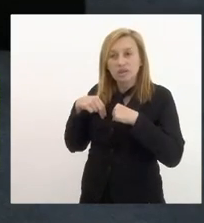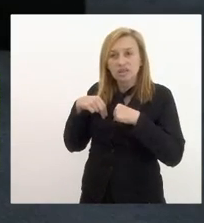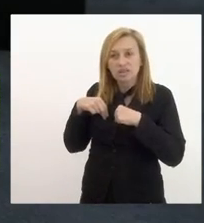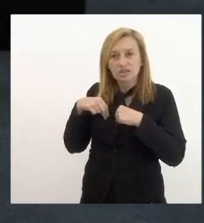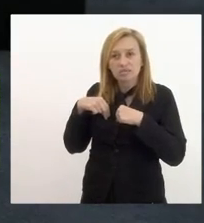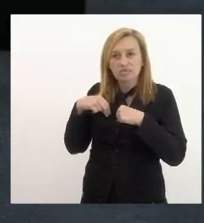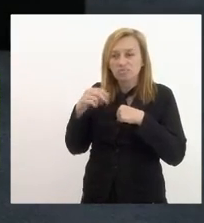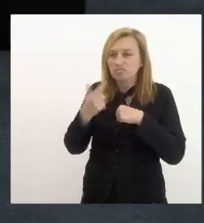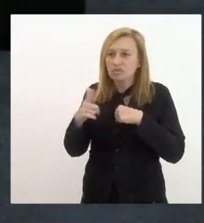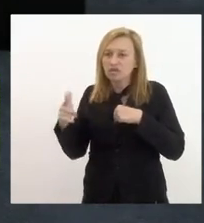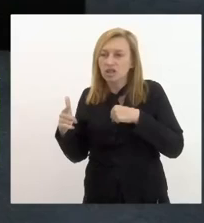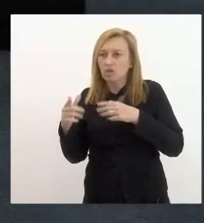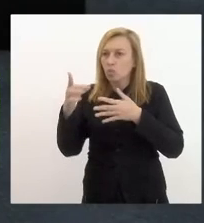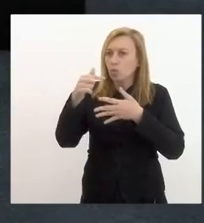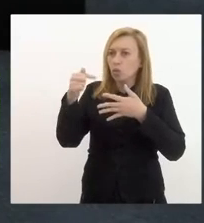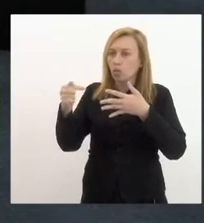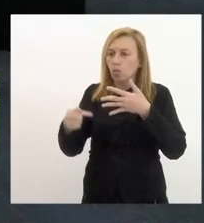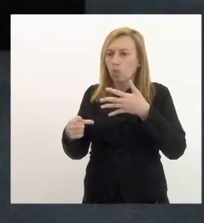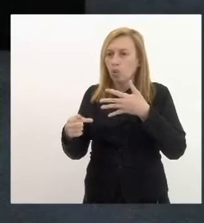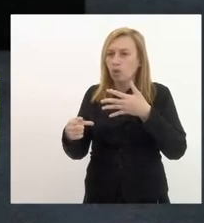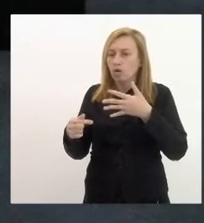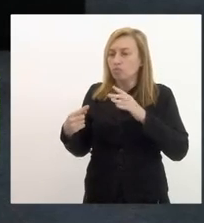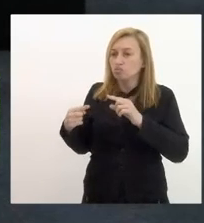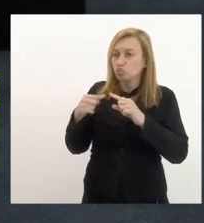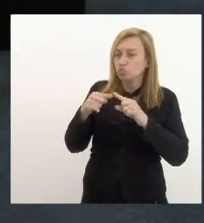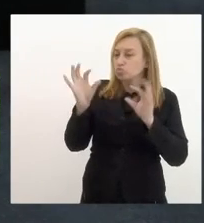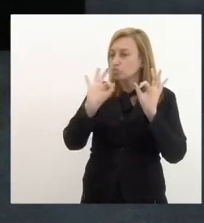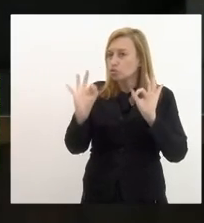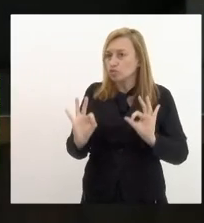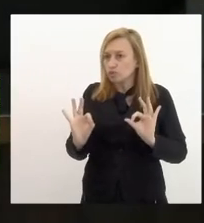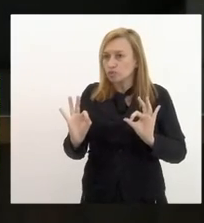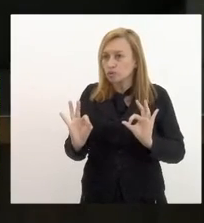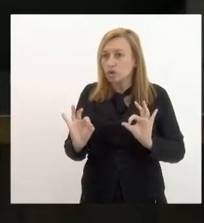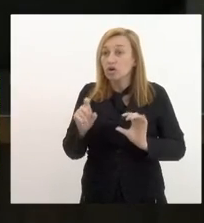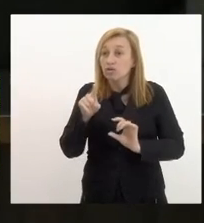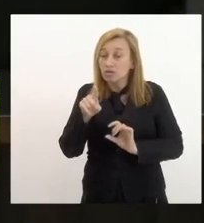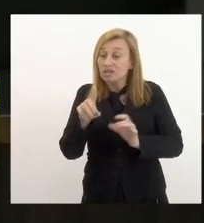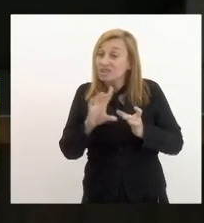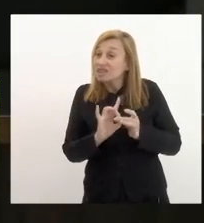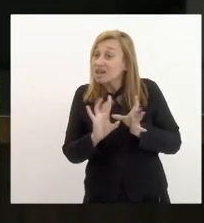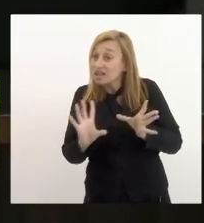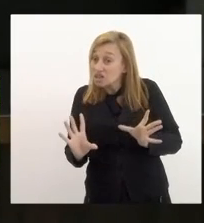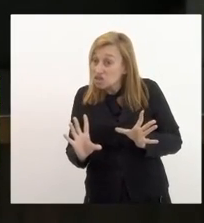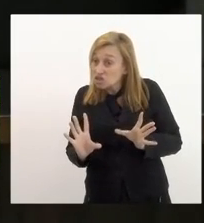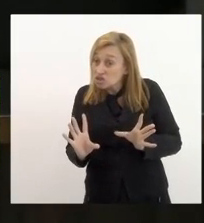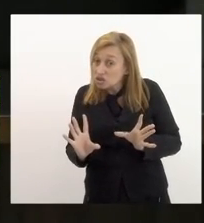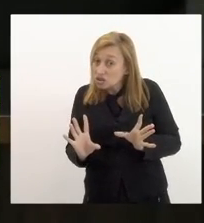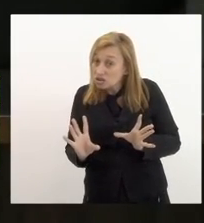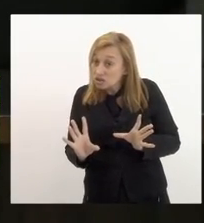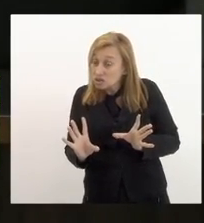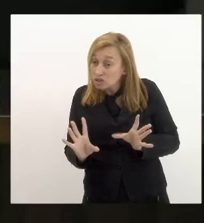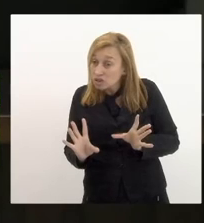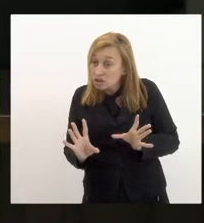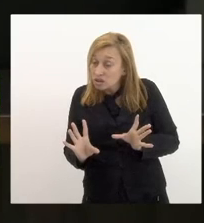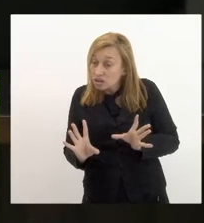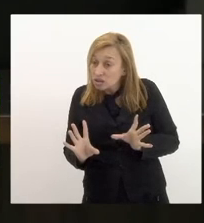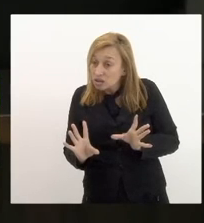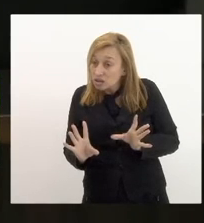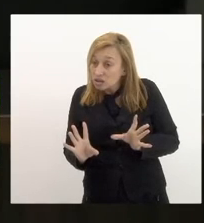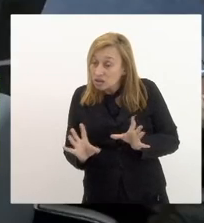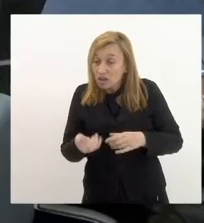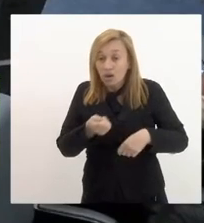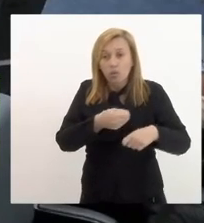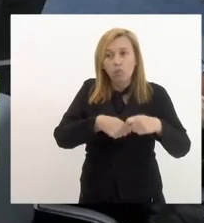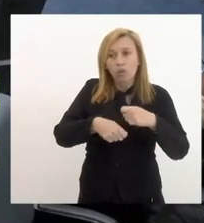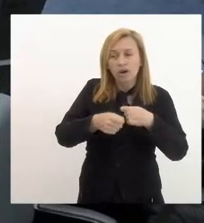critério objetivo nenhum você deixa alvitre do